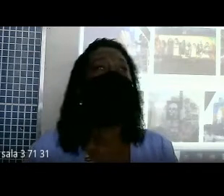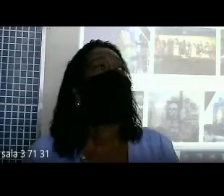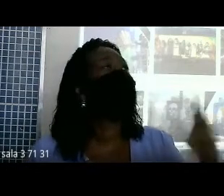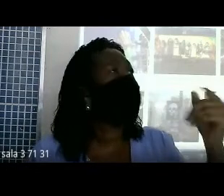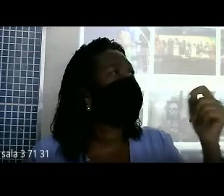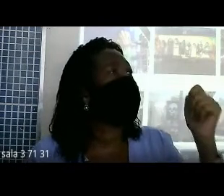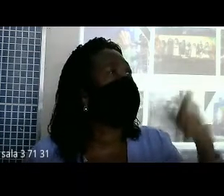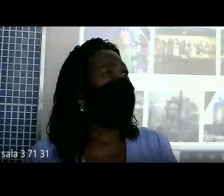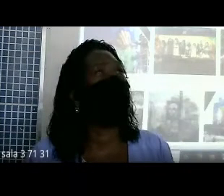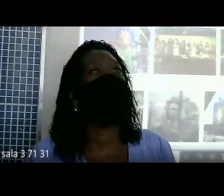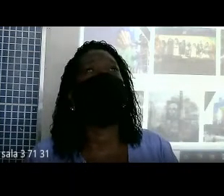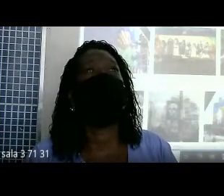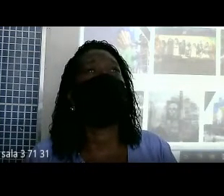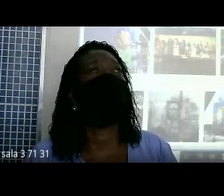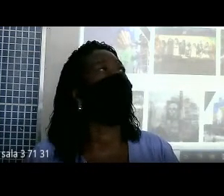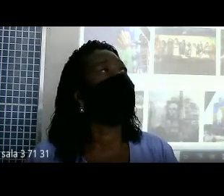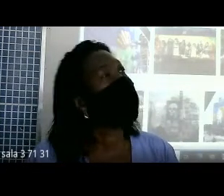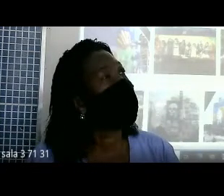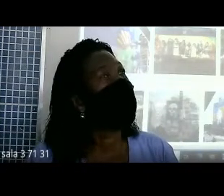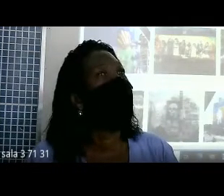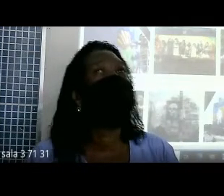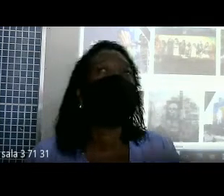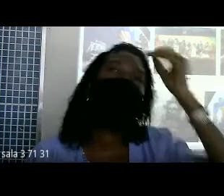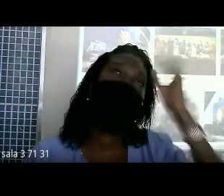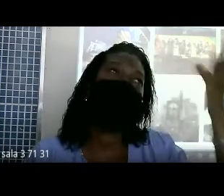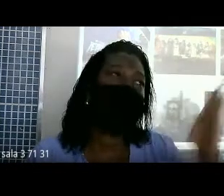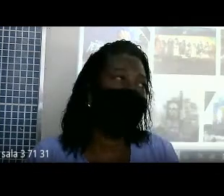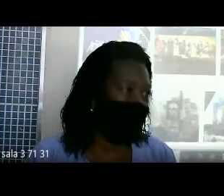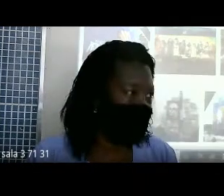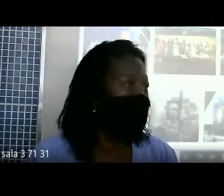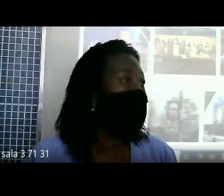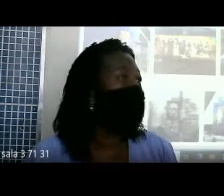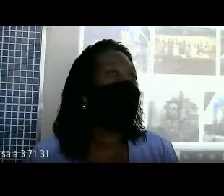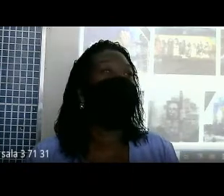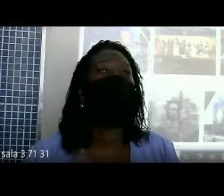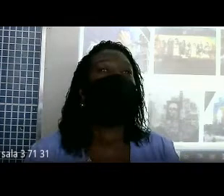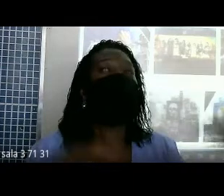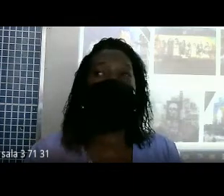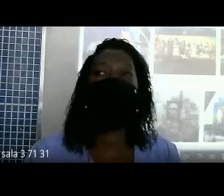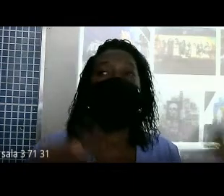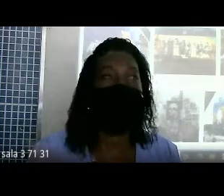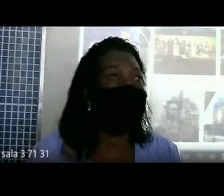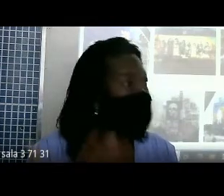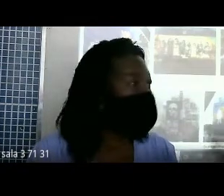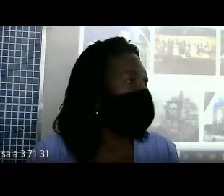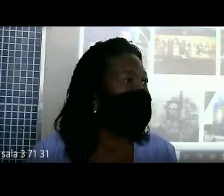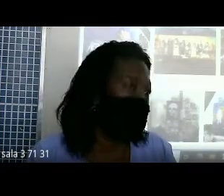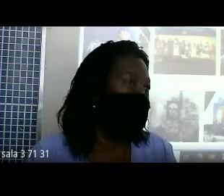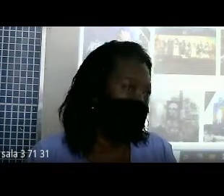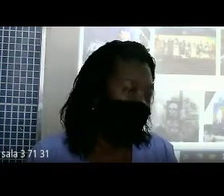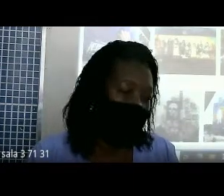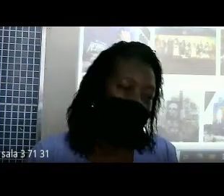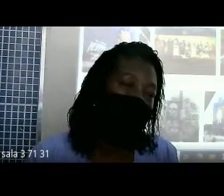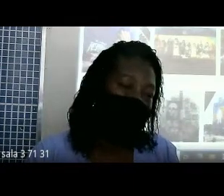rua, você é filha de dona fulaninha? Eu falei assim, não. Puxa, parece a beça. Por quê? Nós seres humanos somos parecidos uns com